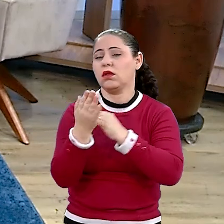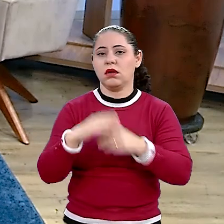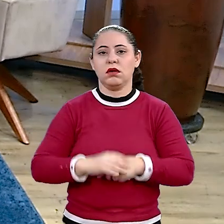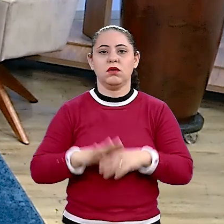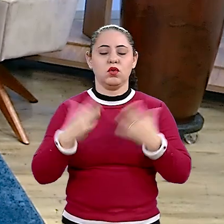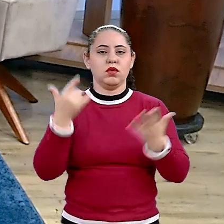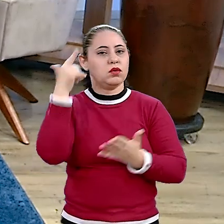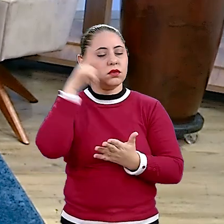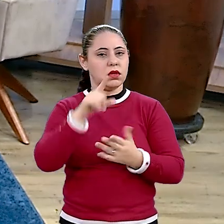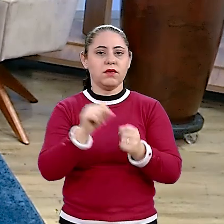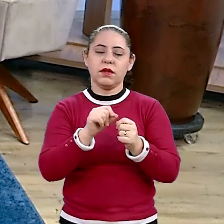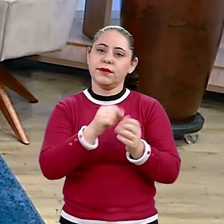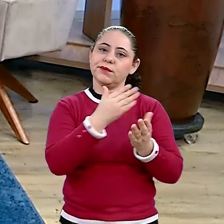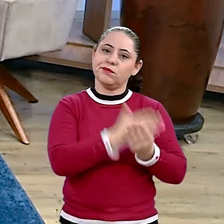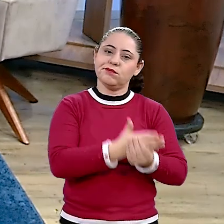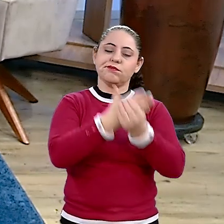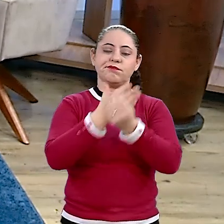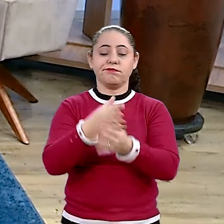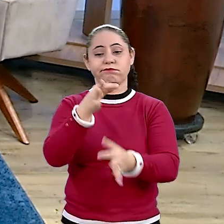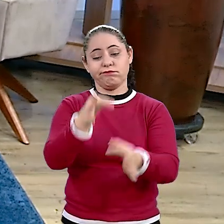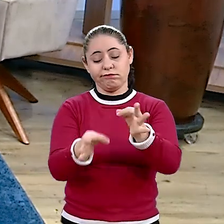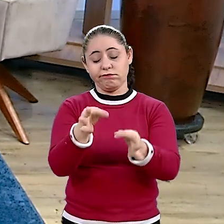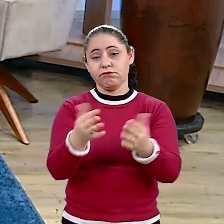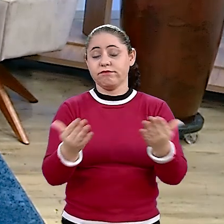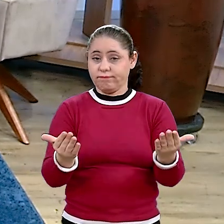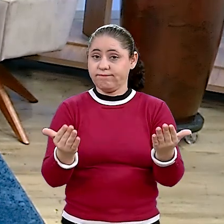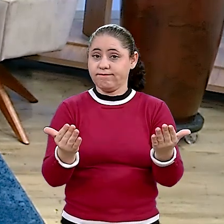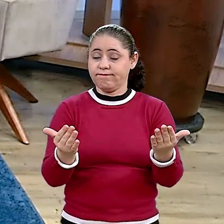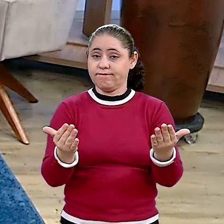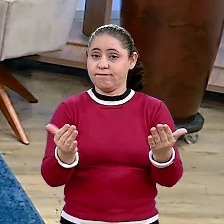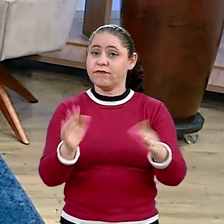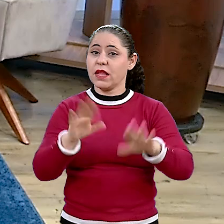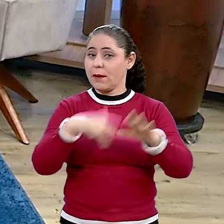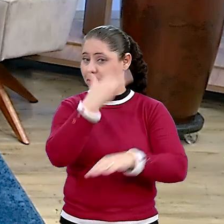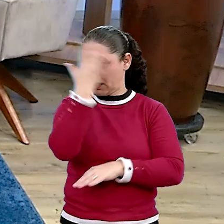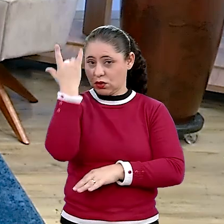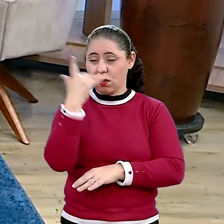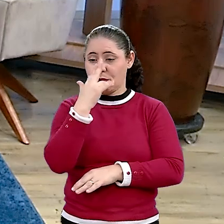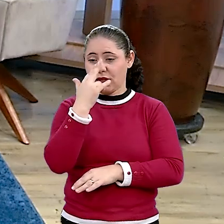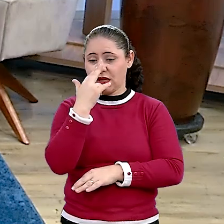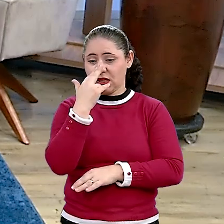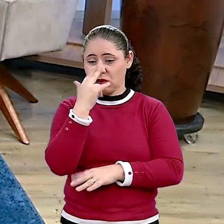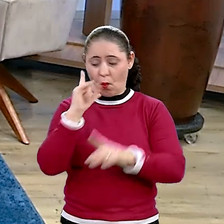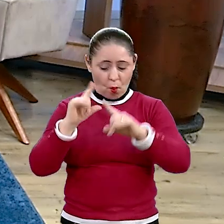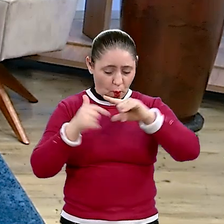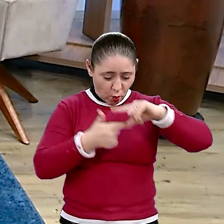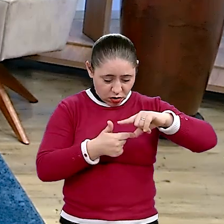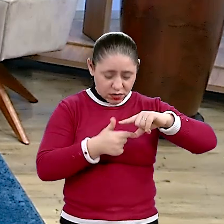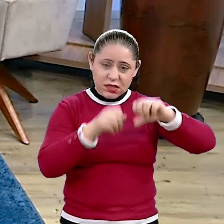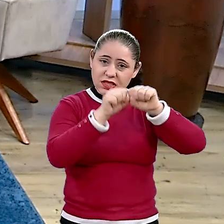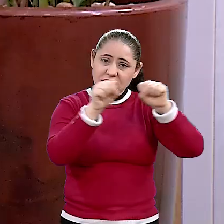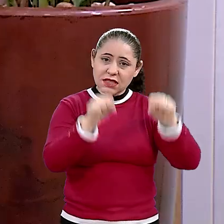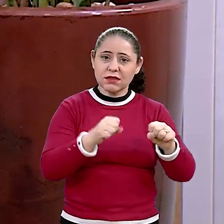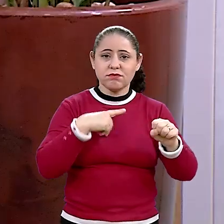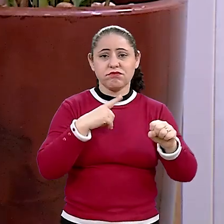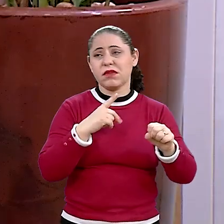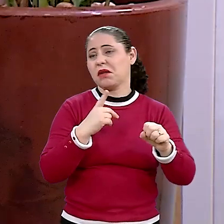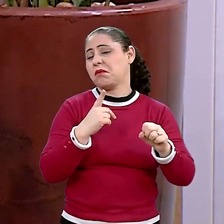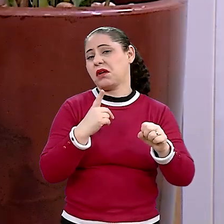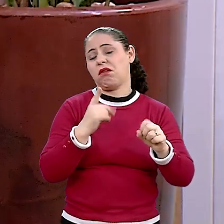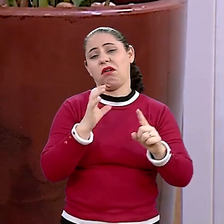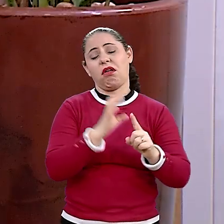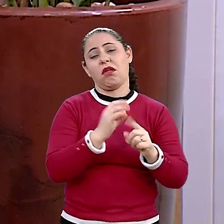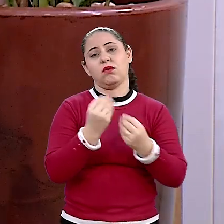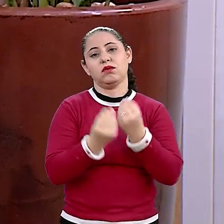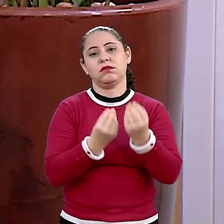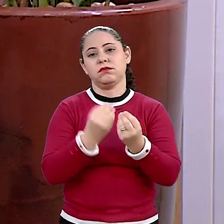tem que buscar essa judicialização. Então, as pessoas estão reféns dentro desse sistema. Então, como é que a gente vai começar